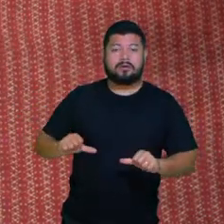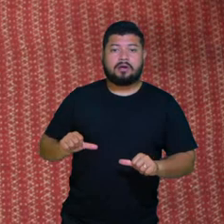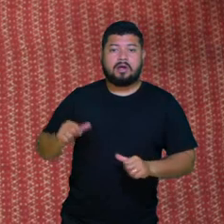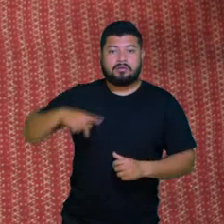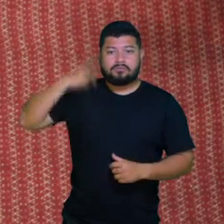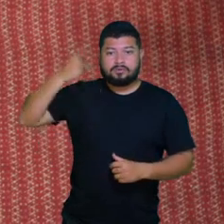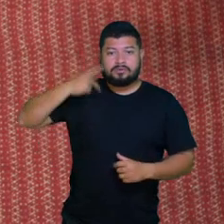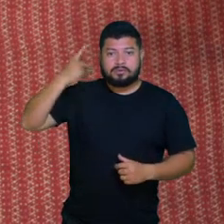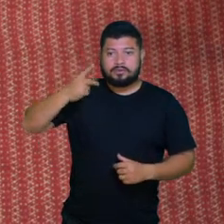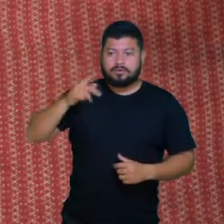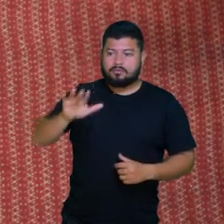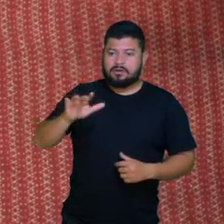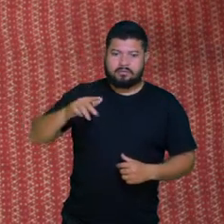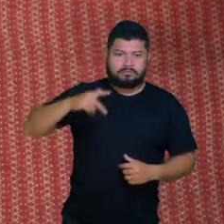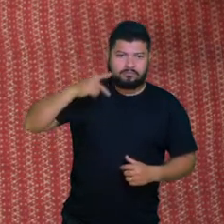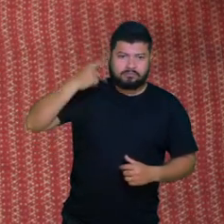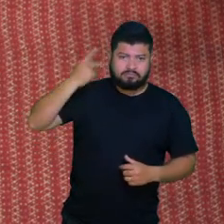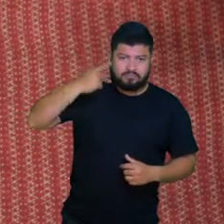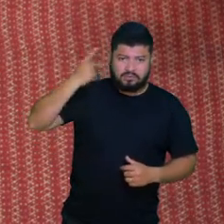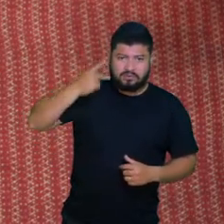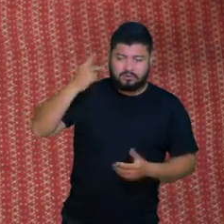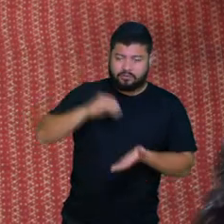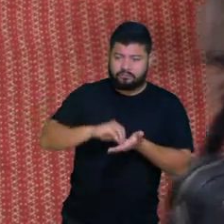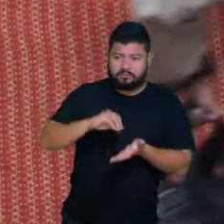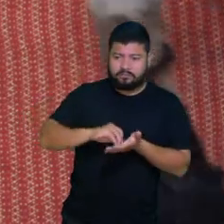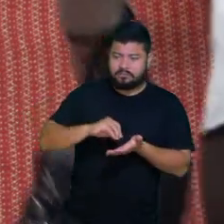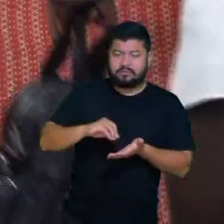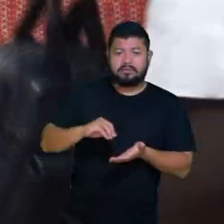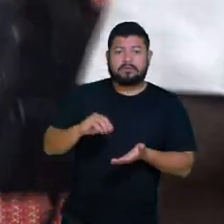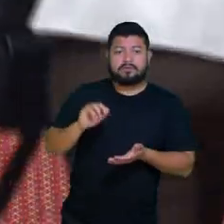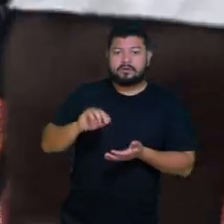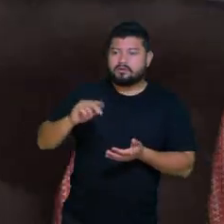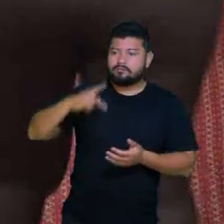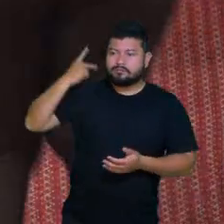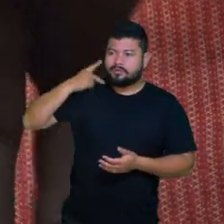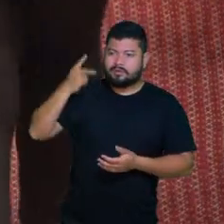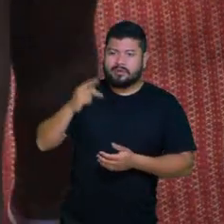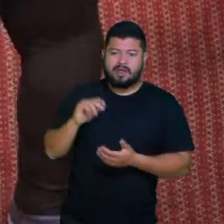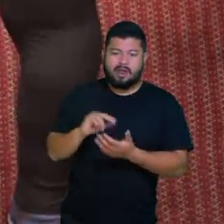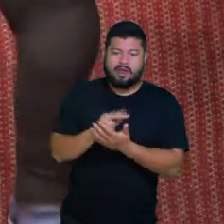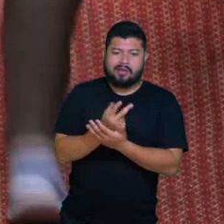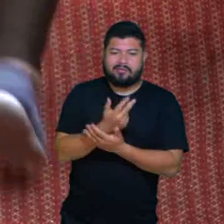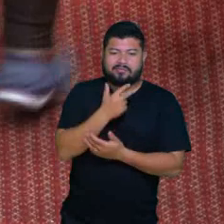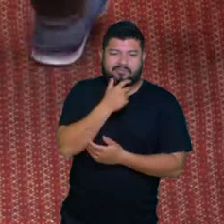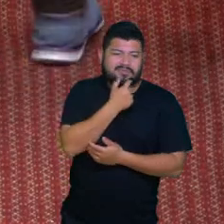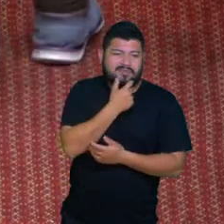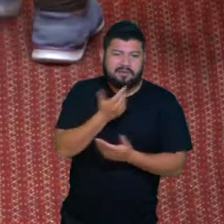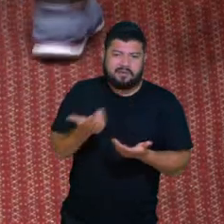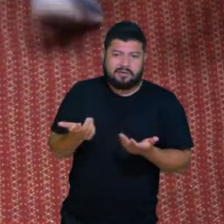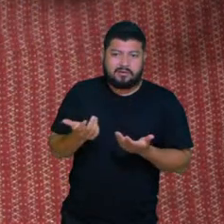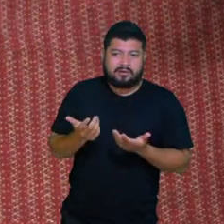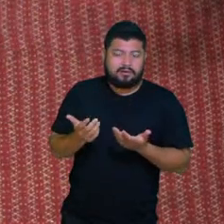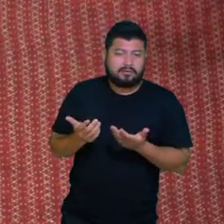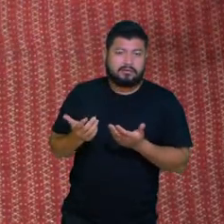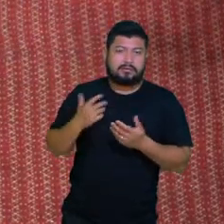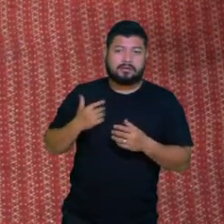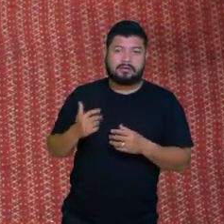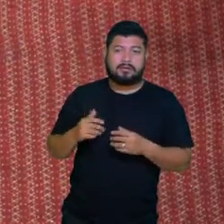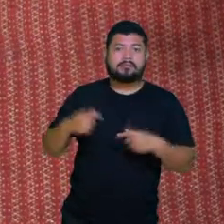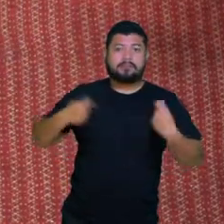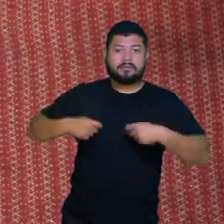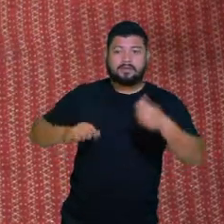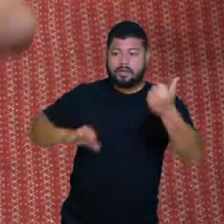é tê-la e tê-la fazendo feita então fica a minha crítica que se Analise os editais que se converse com a